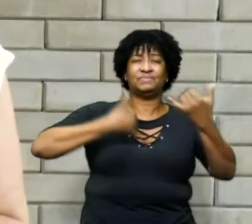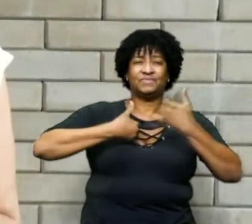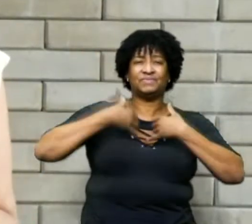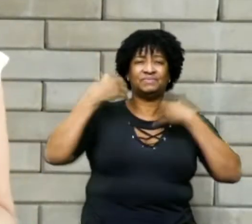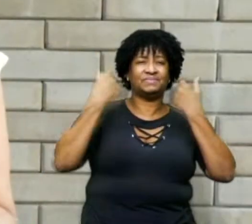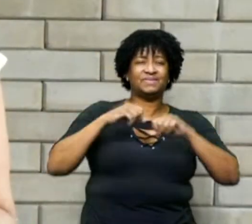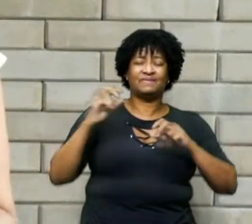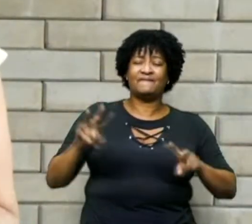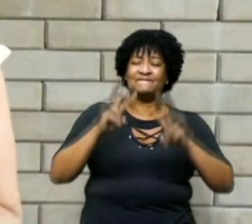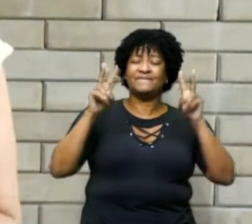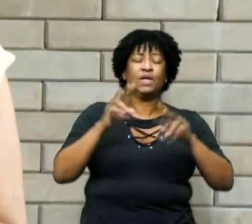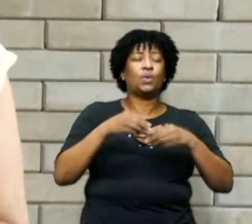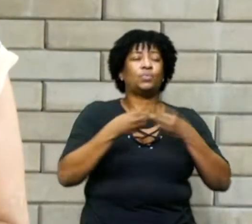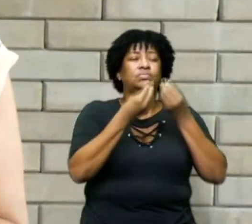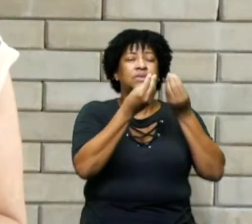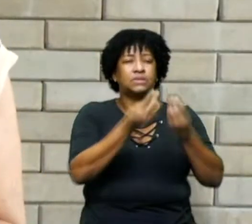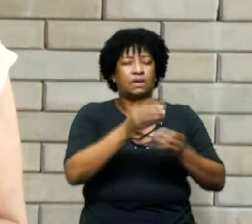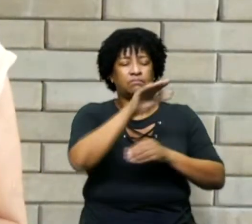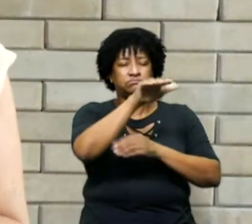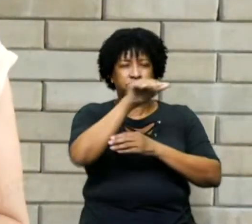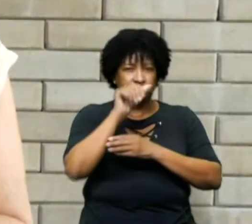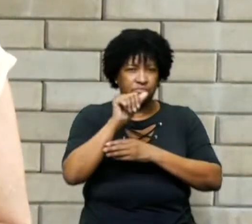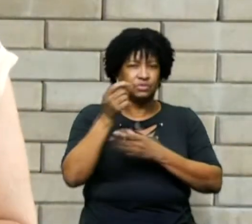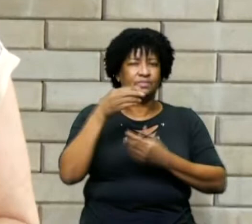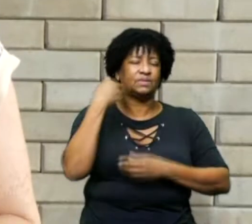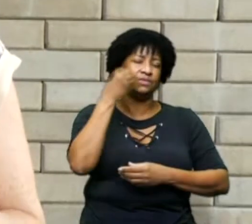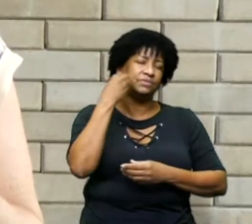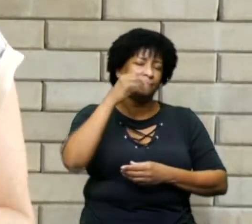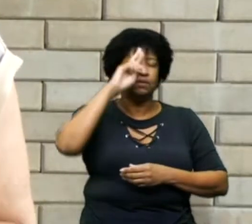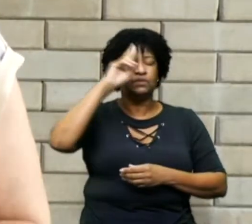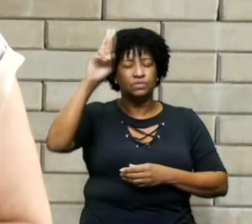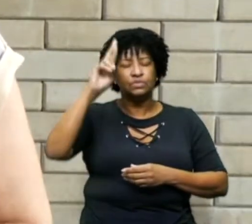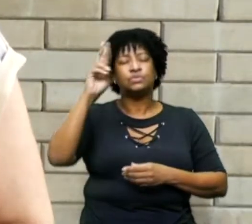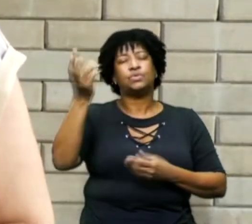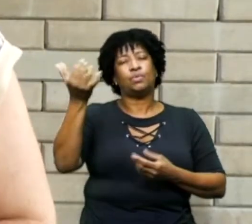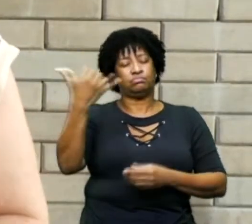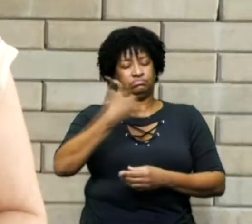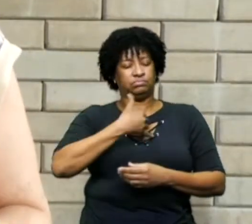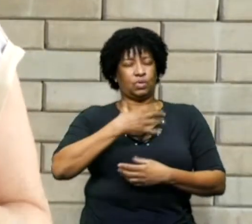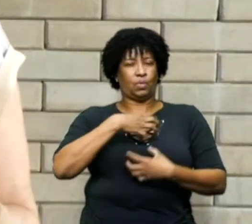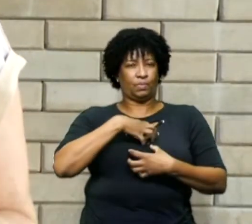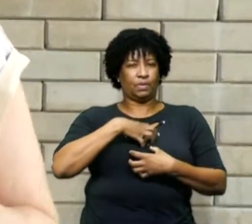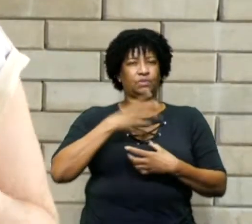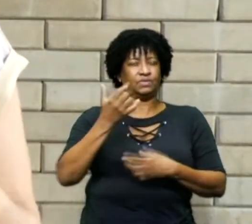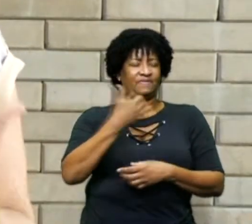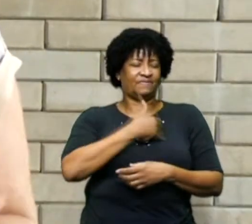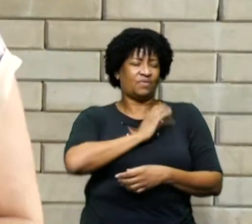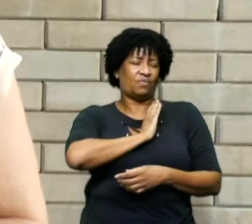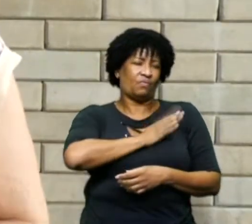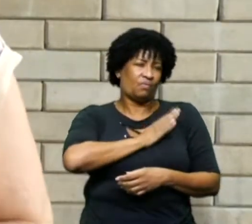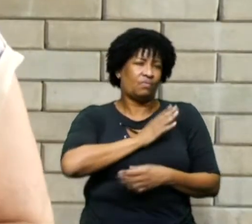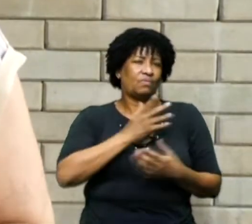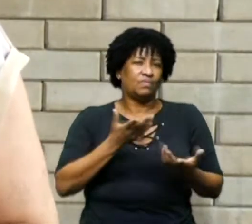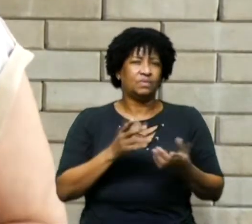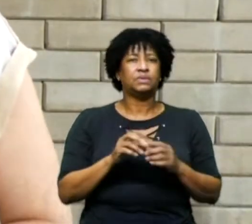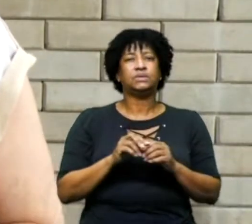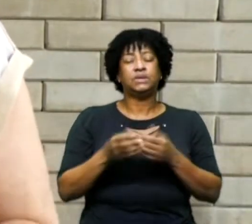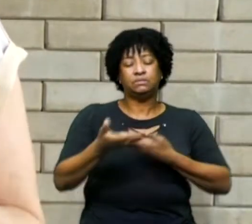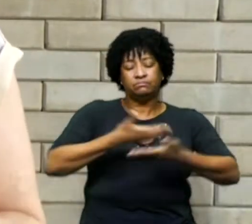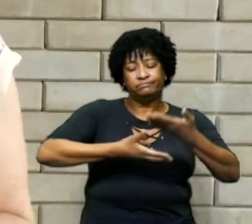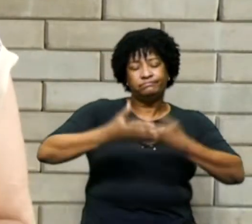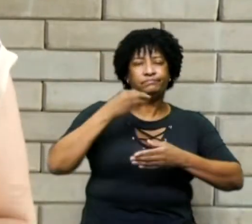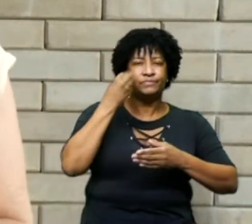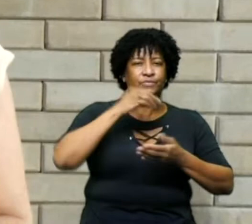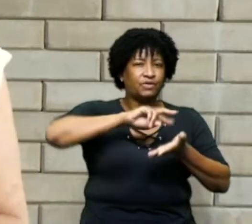a respeito da necessidade de dar valor devido ao chamado a diferença senhor tinha comigo estava trazendo o meu